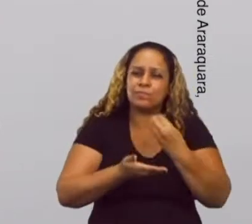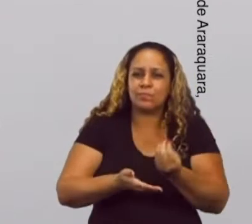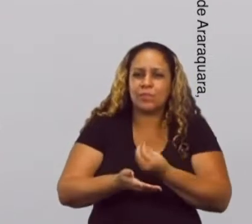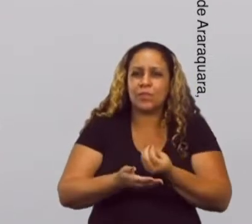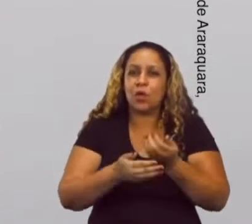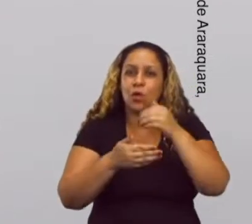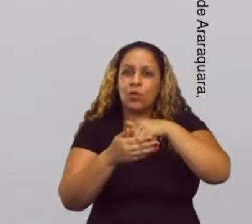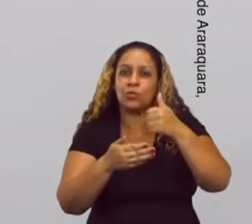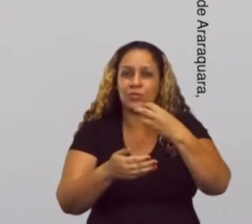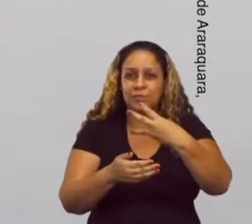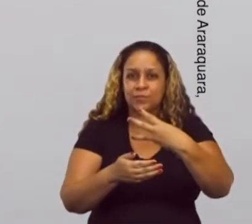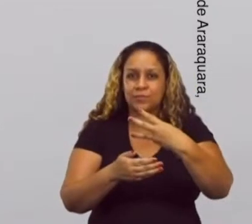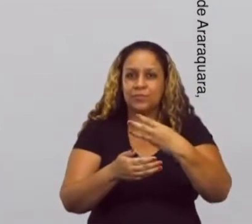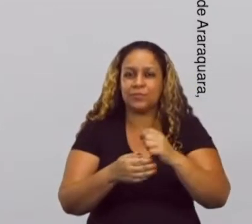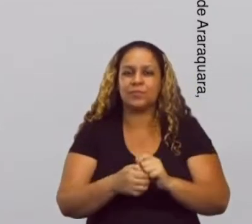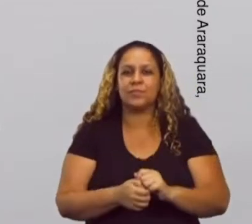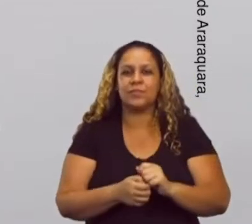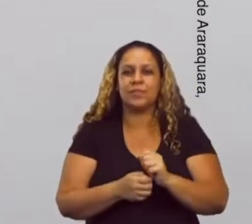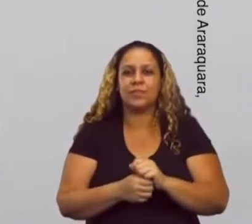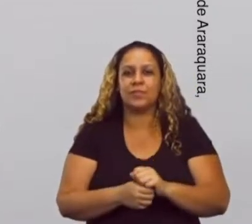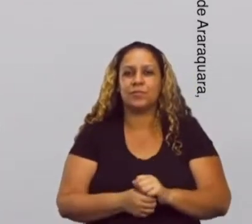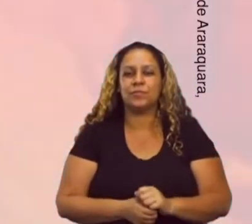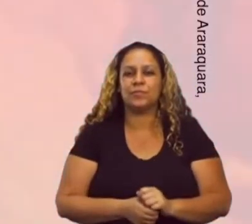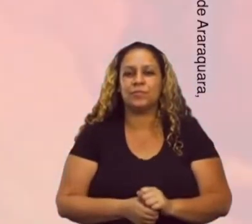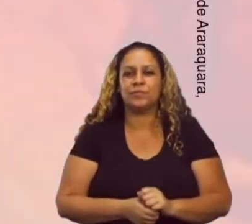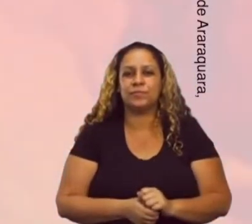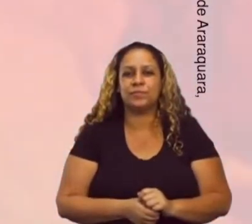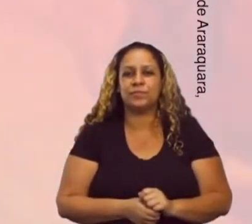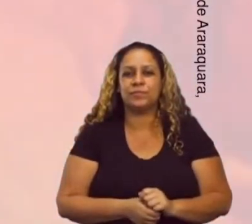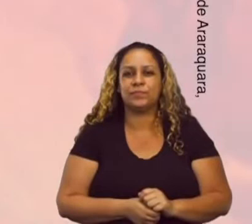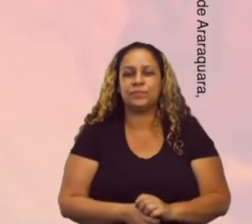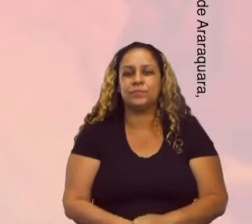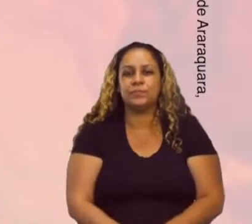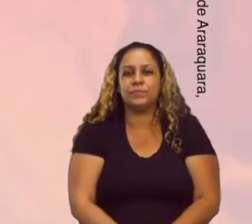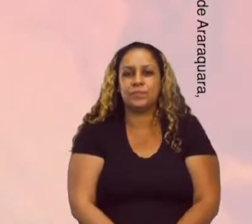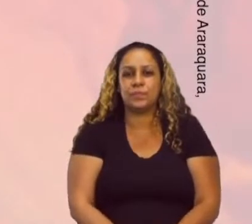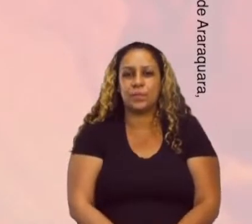vidas. Vote 13, em nome da vida.